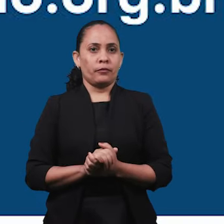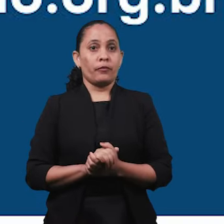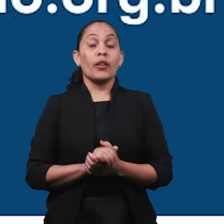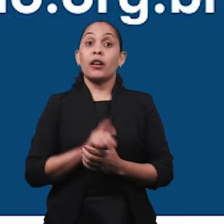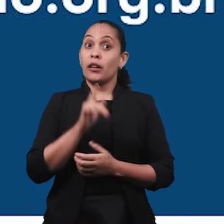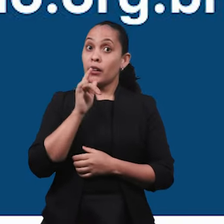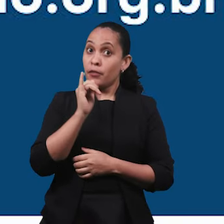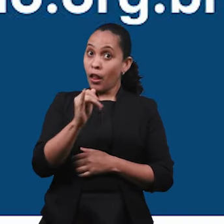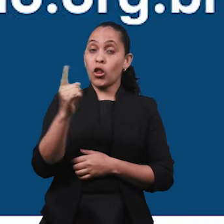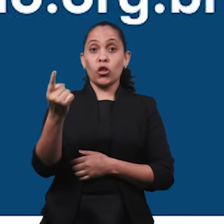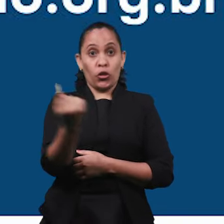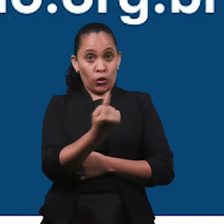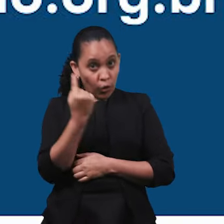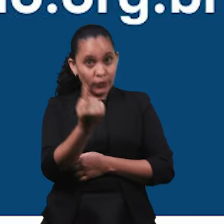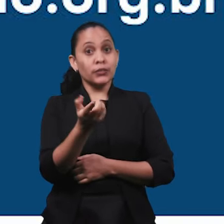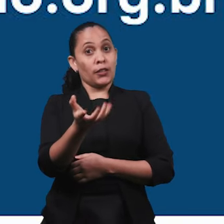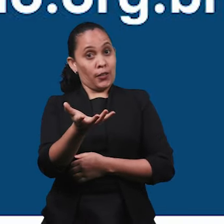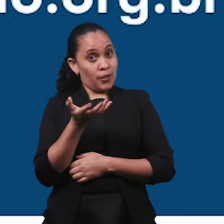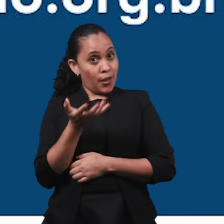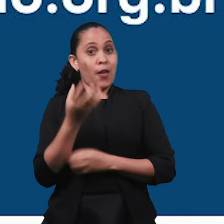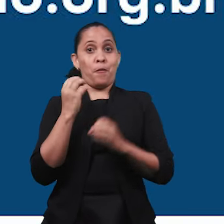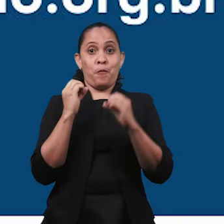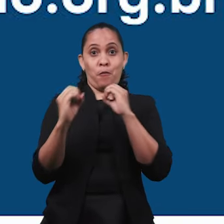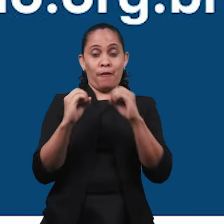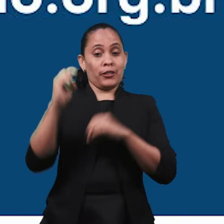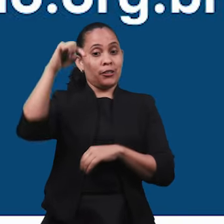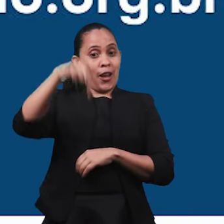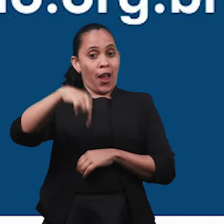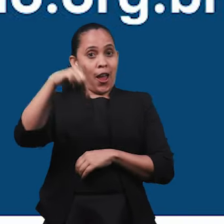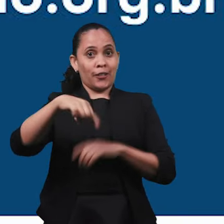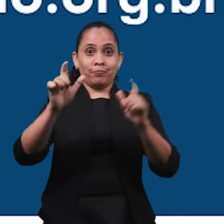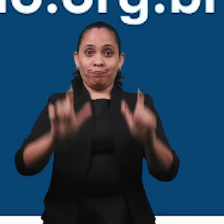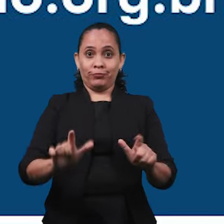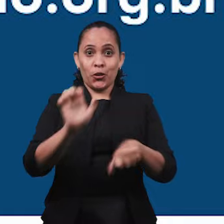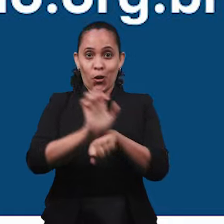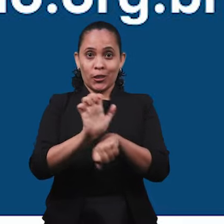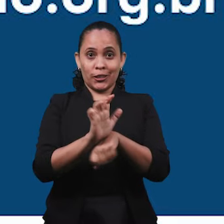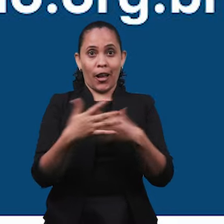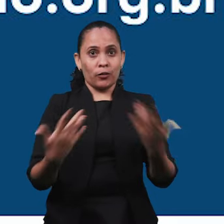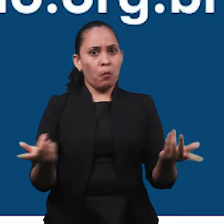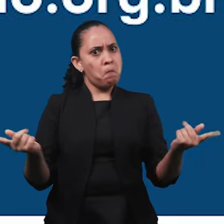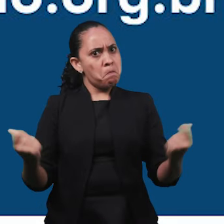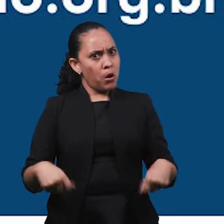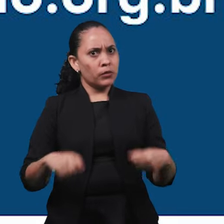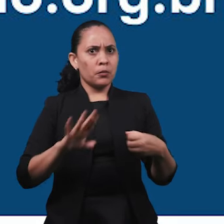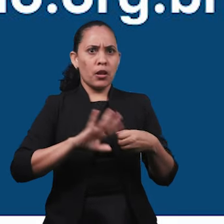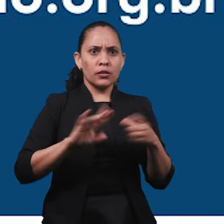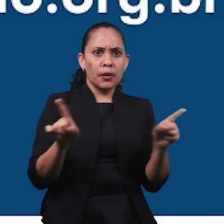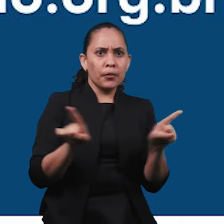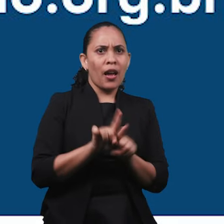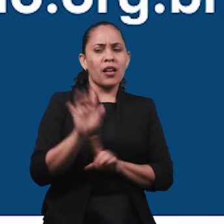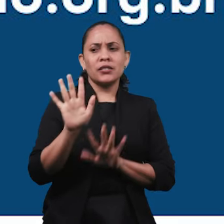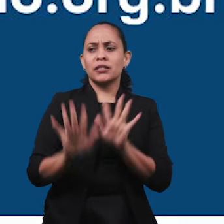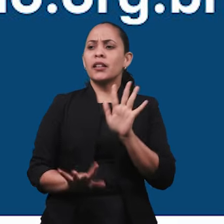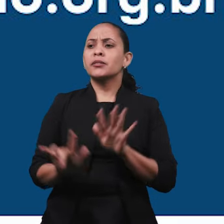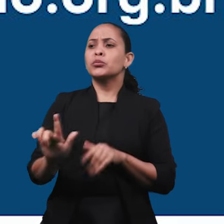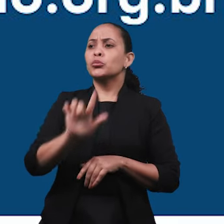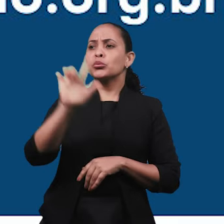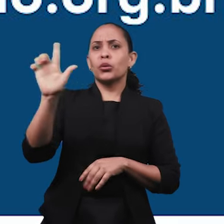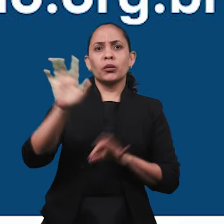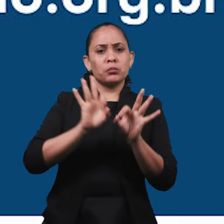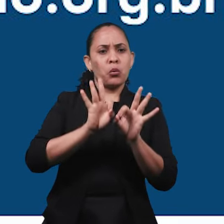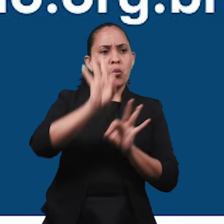comissão.acessibilidade@presbiterio.org.br, e diga: nós queremos uma oficina aqui no nosso lugar. Pode ser por município. Às vezes um